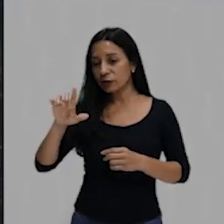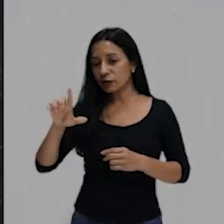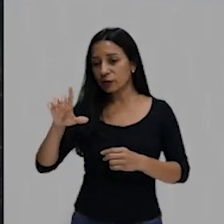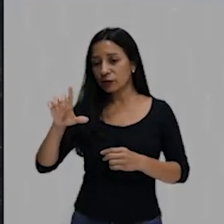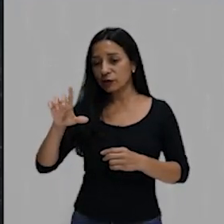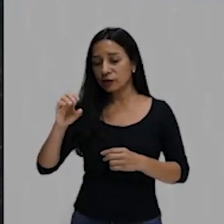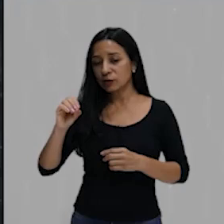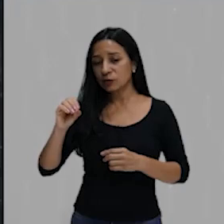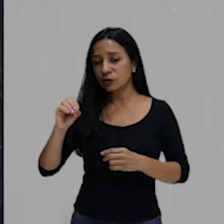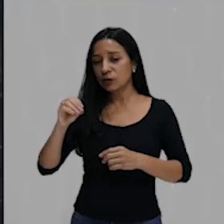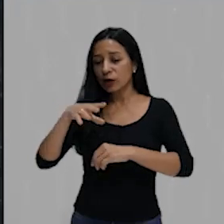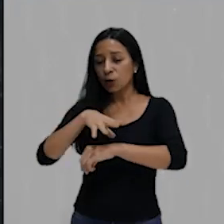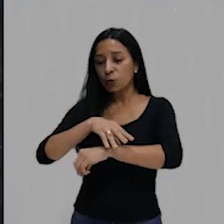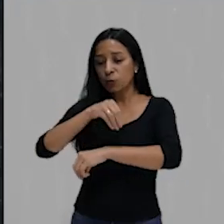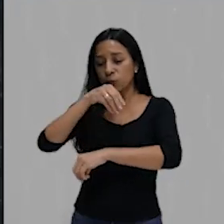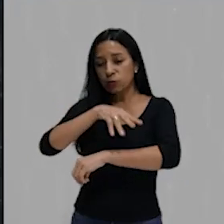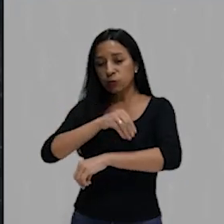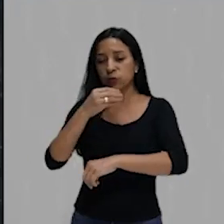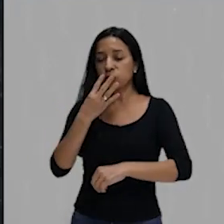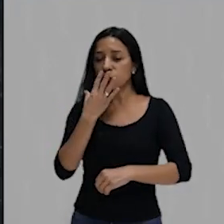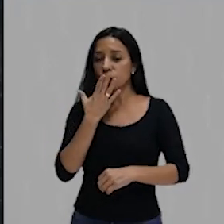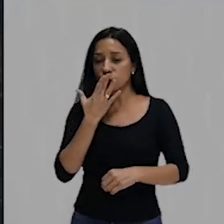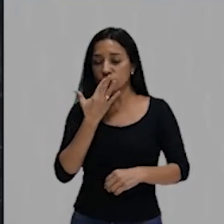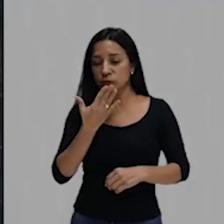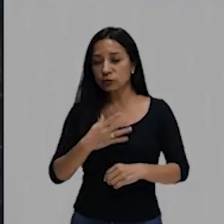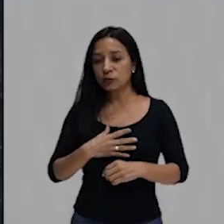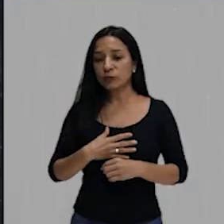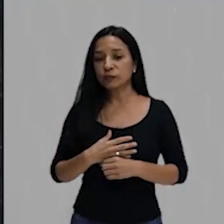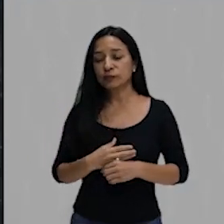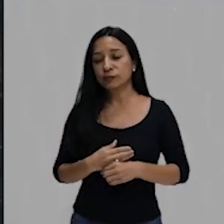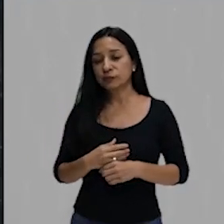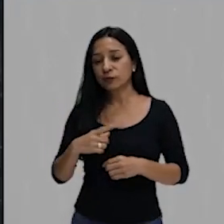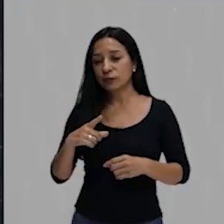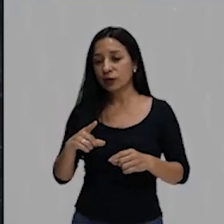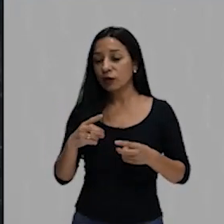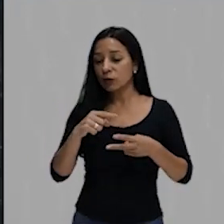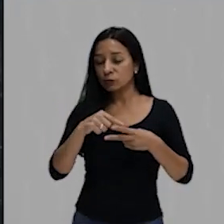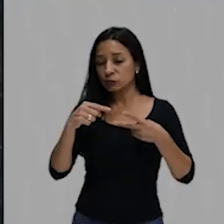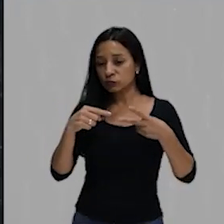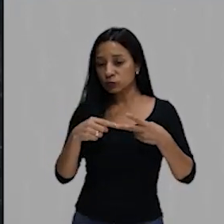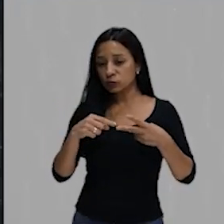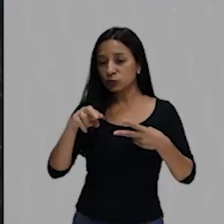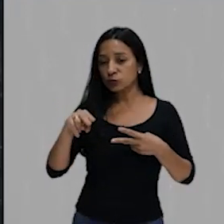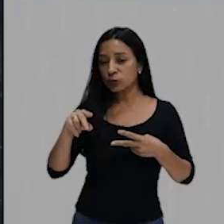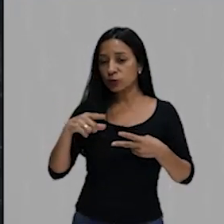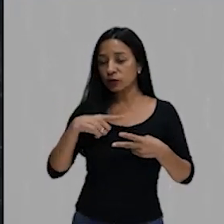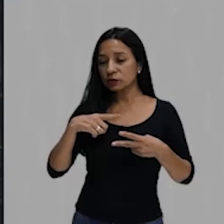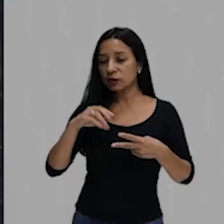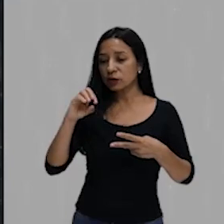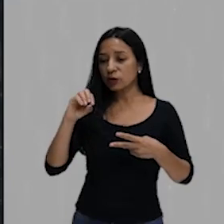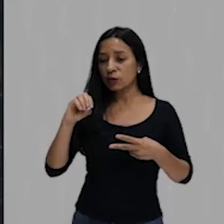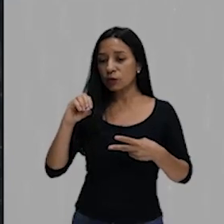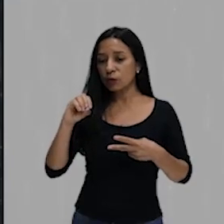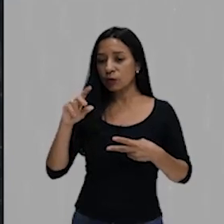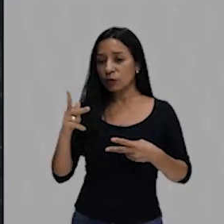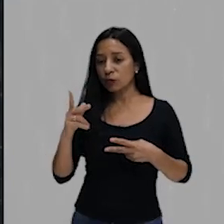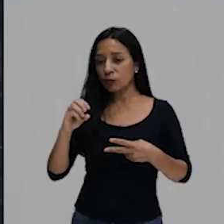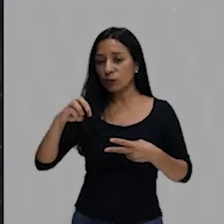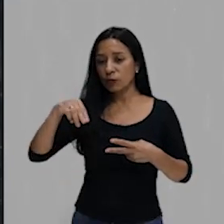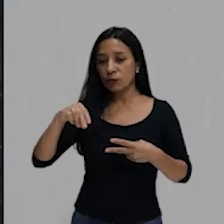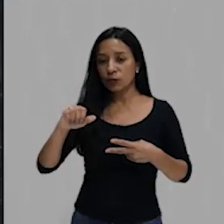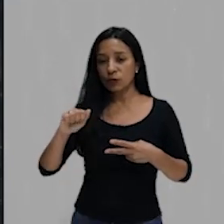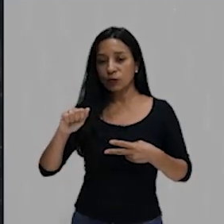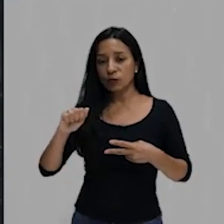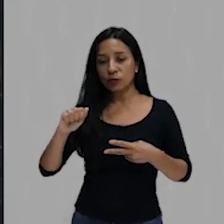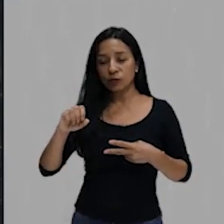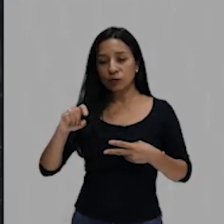CCH. Como eu tenho dois alelos iguais, então a gente chama de homozigoto. Homozigoto para a característica chinchila. Isso